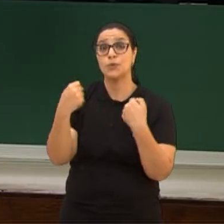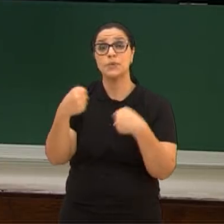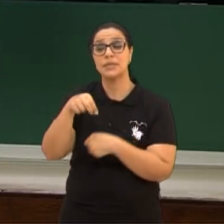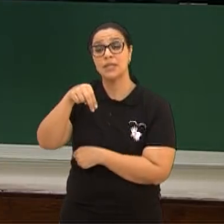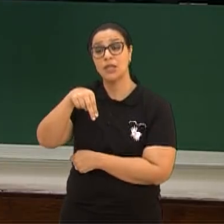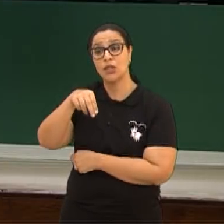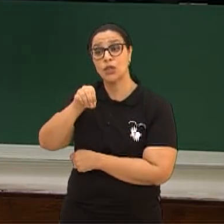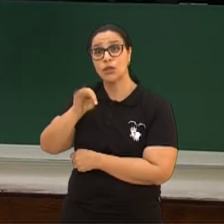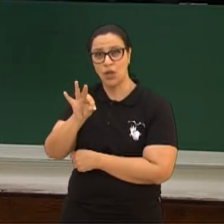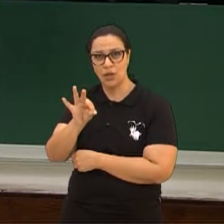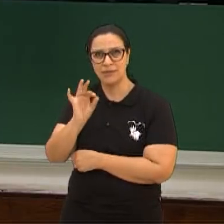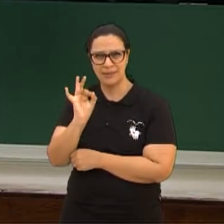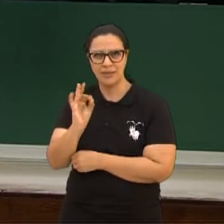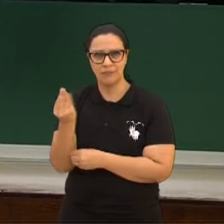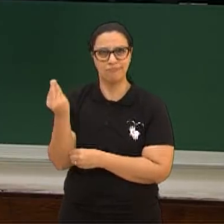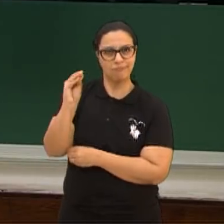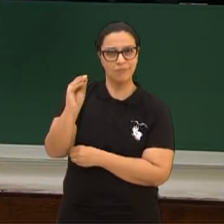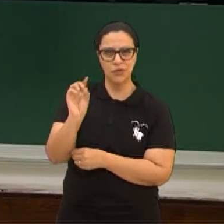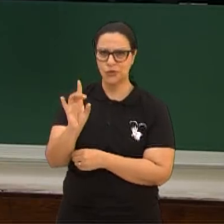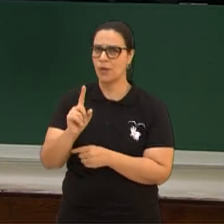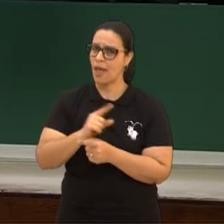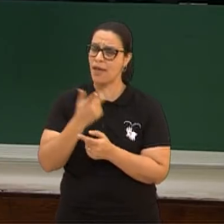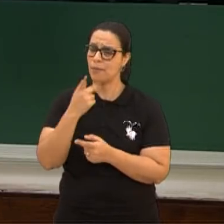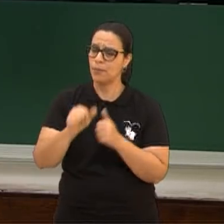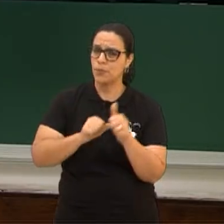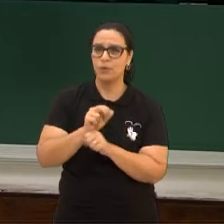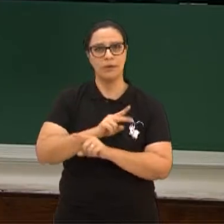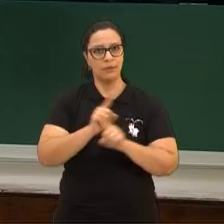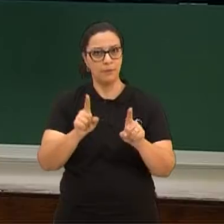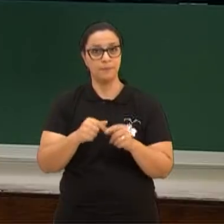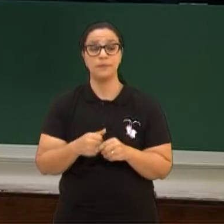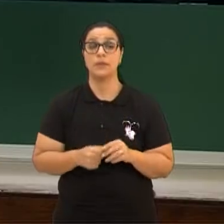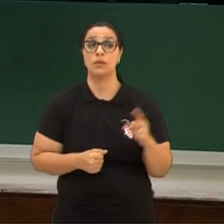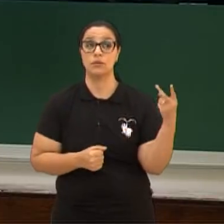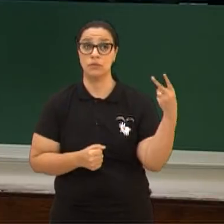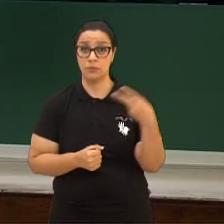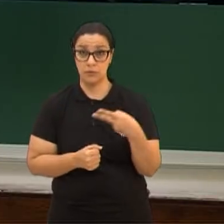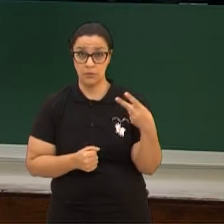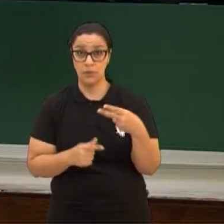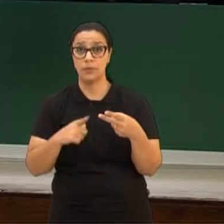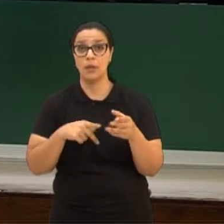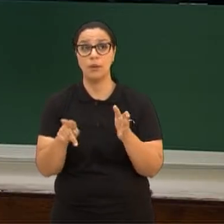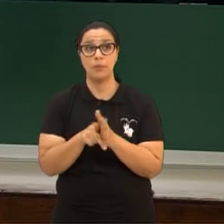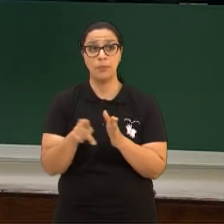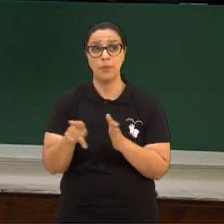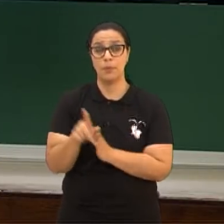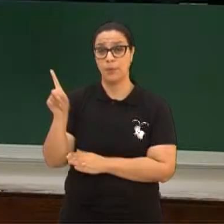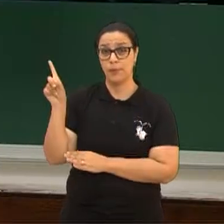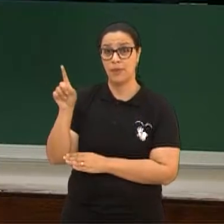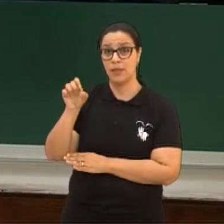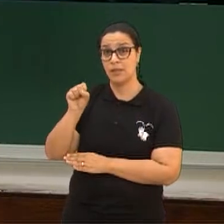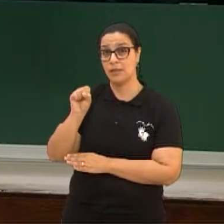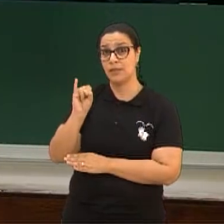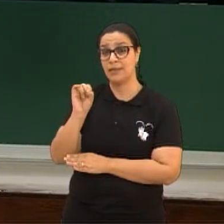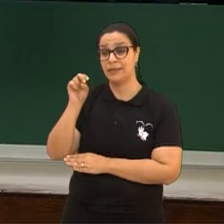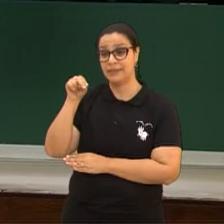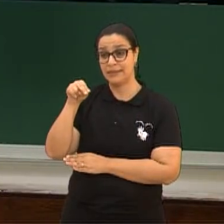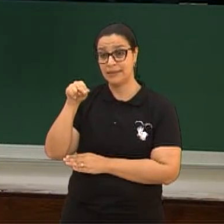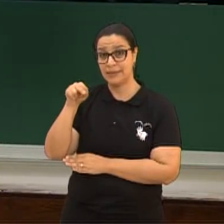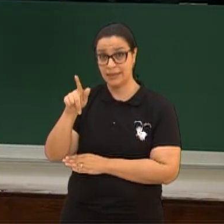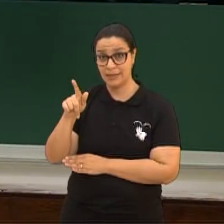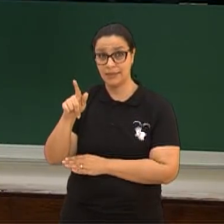estar they are not studying, ok? No segundo aqui, they sing